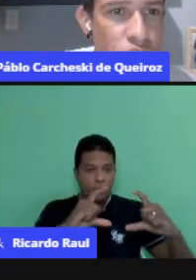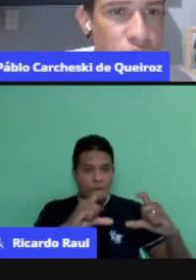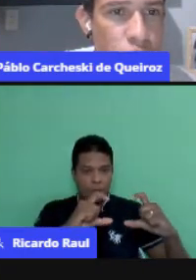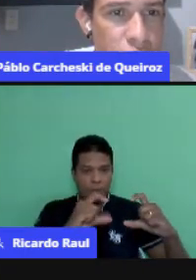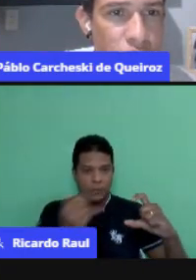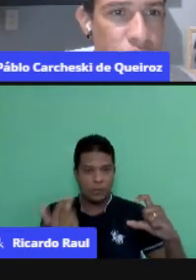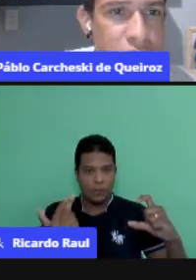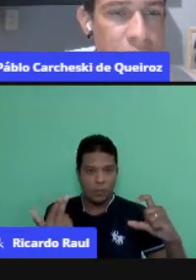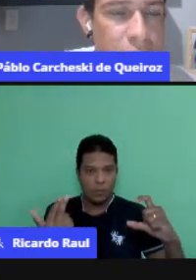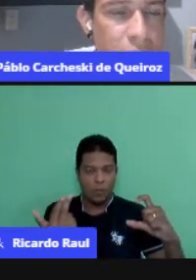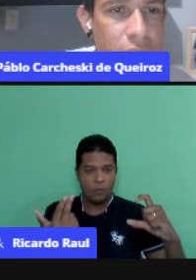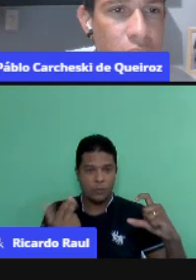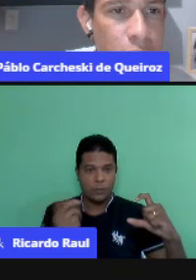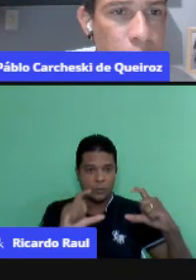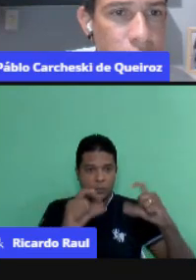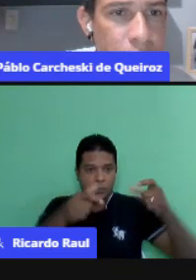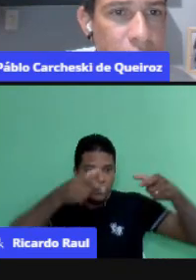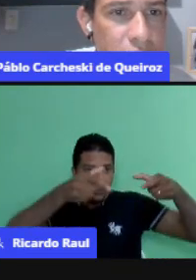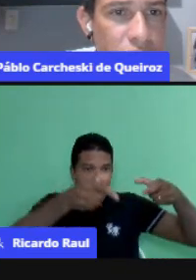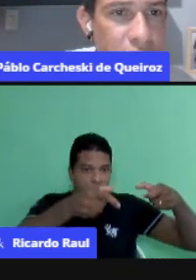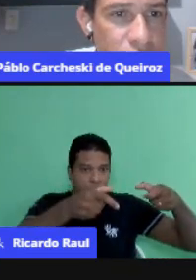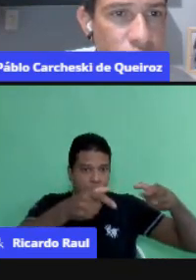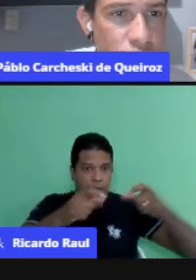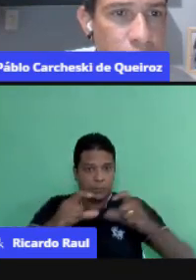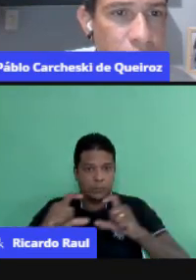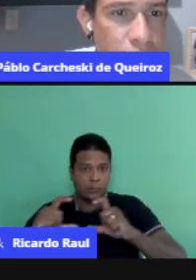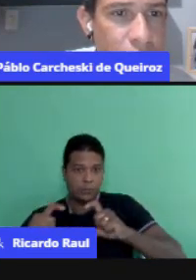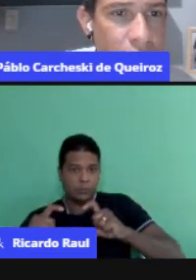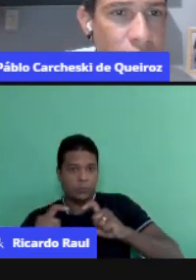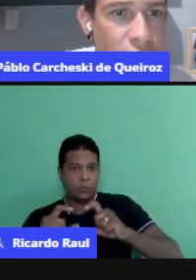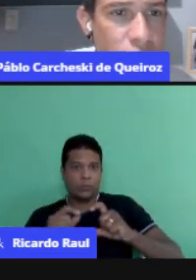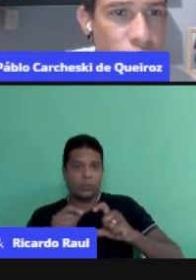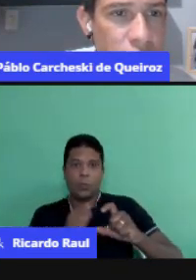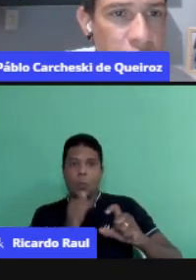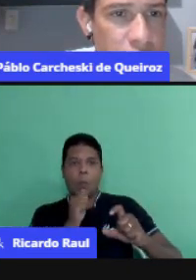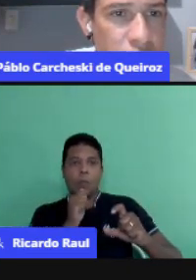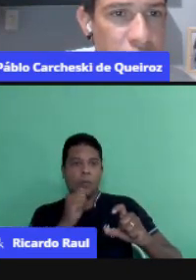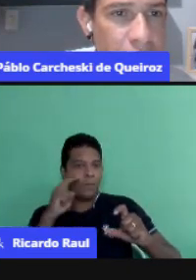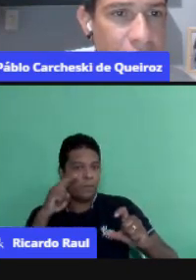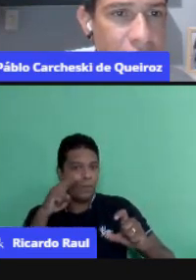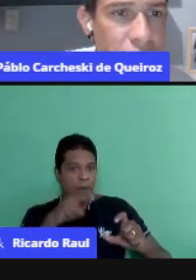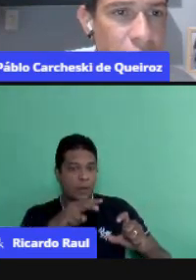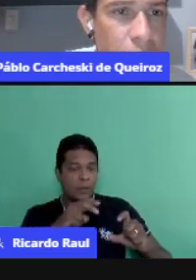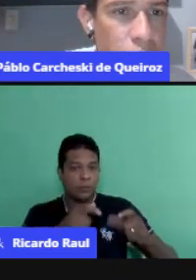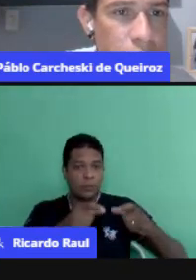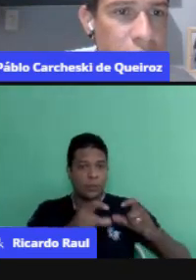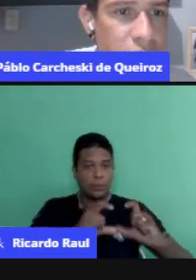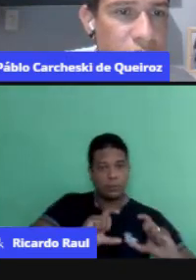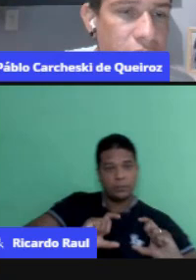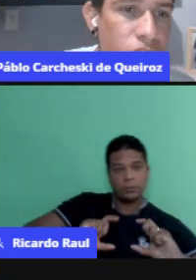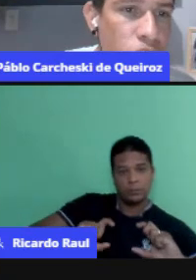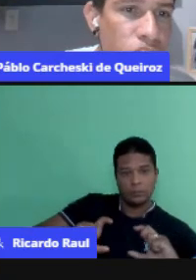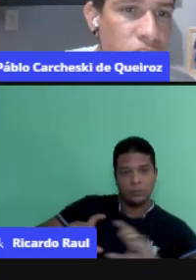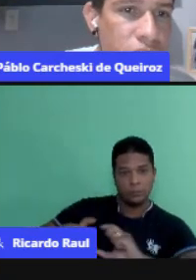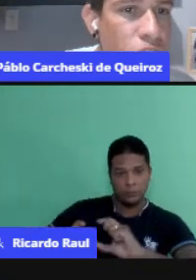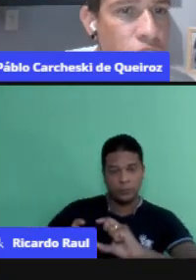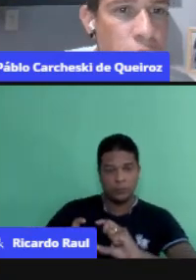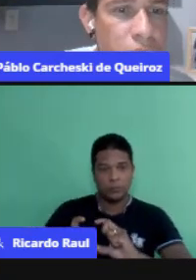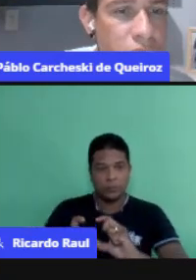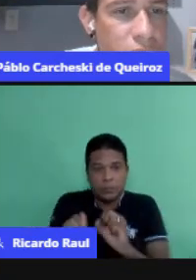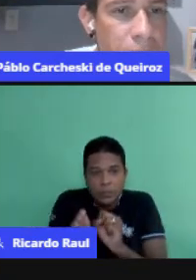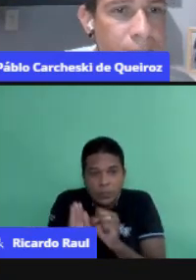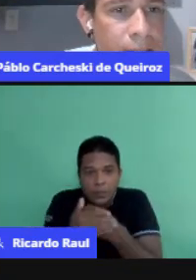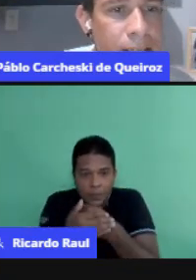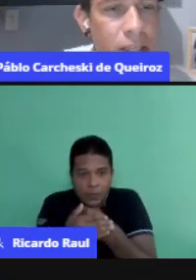viram que a gente tirou as 2 fotos de cima, não me possibilitam ver esses 2 cubinhos. Agora, as 2 fotos de baixo possibilitam ver que eu escondi esses